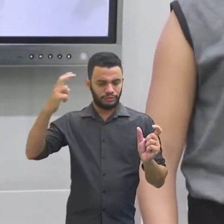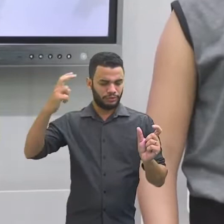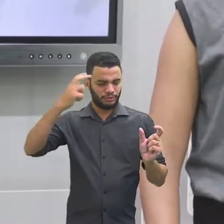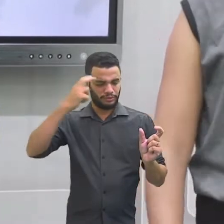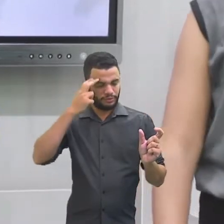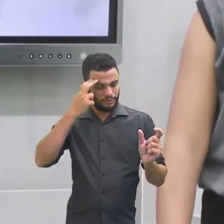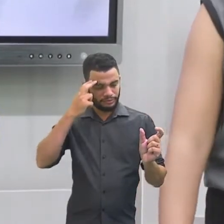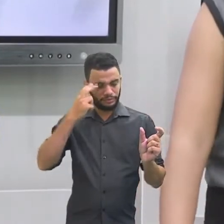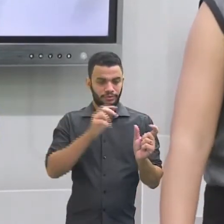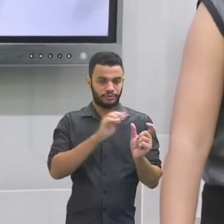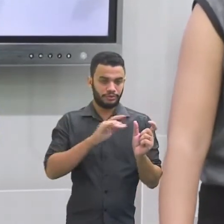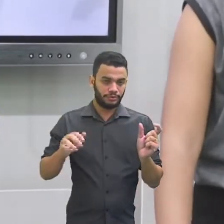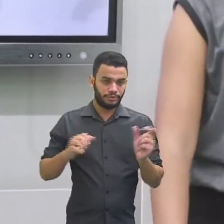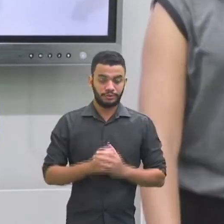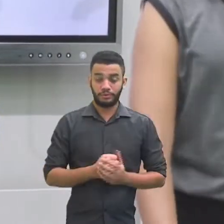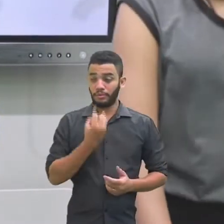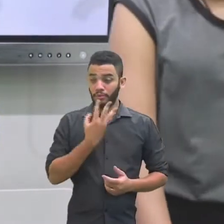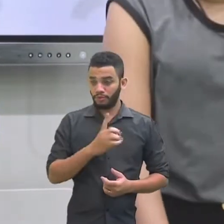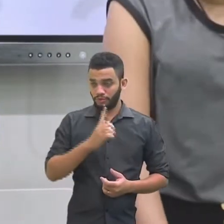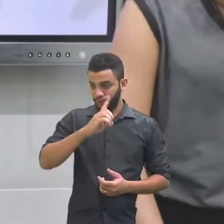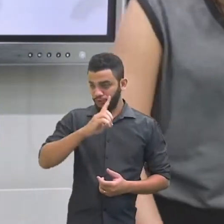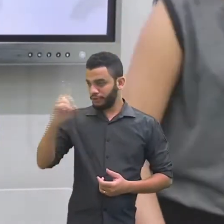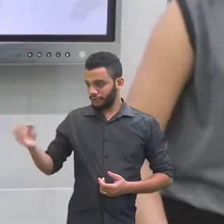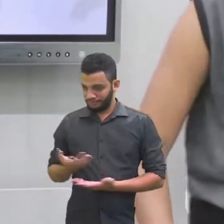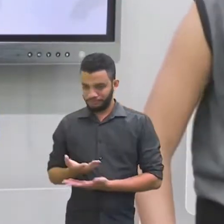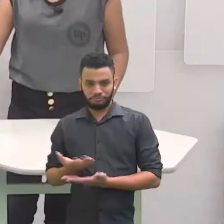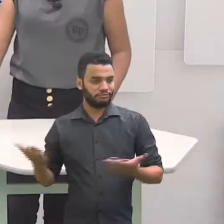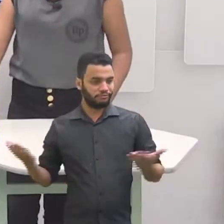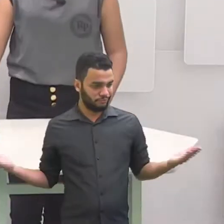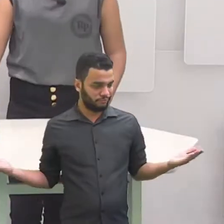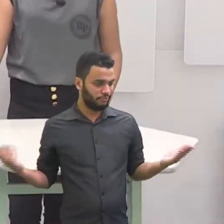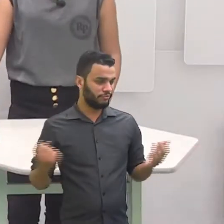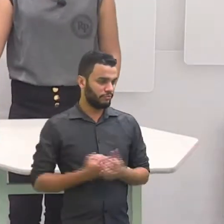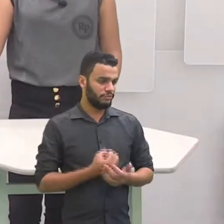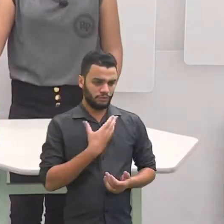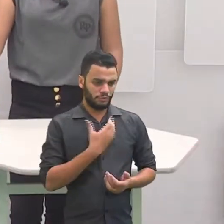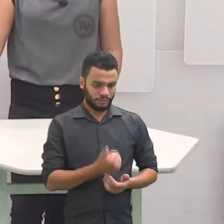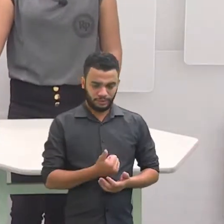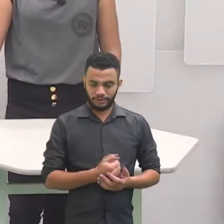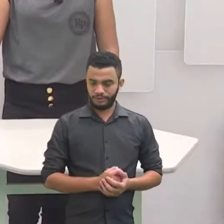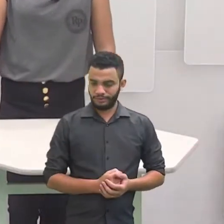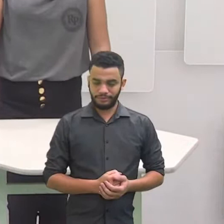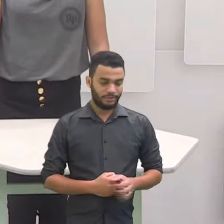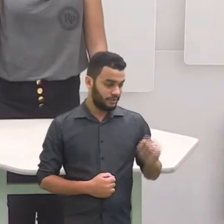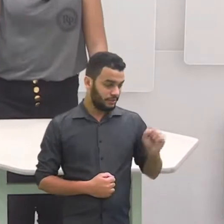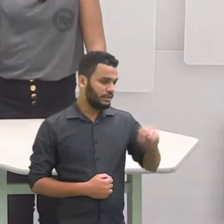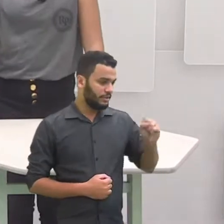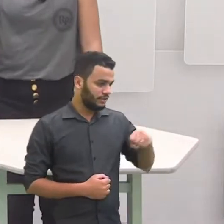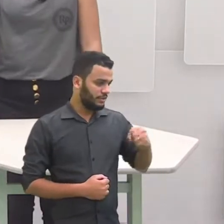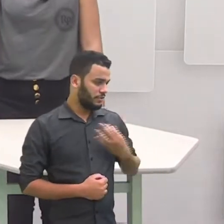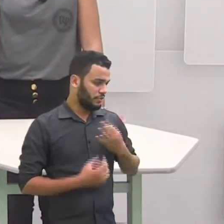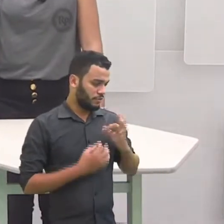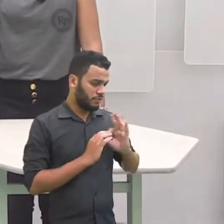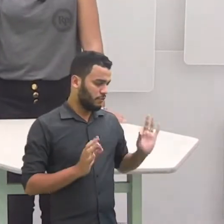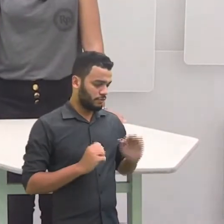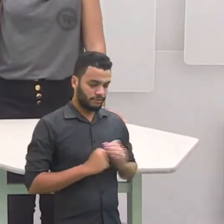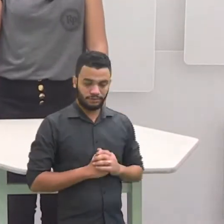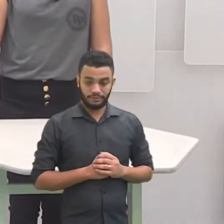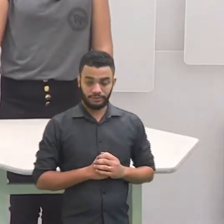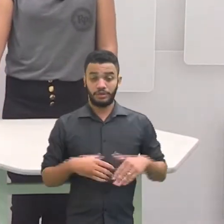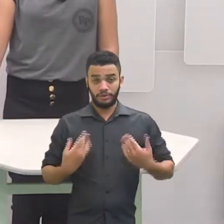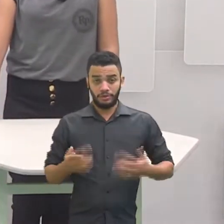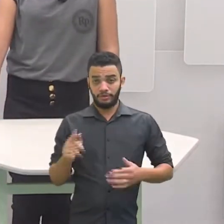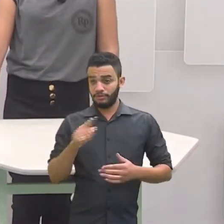dia! Como vocês estão? Tudo bem? Que bom! Estão felizes de vocês estarem aqui hoje?